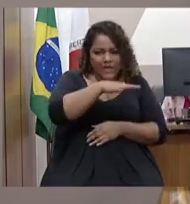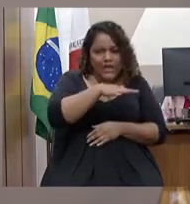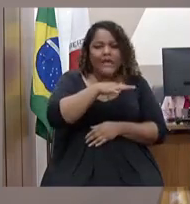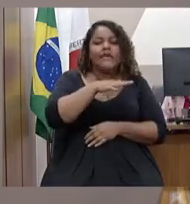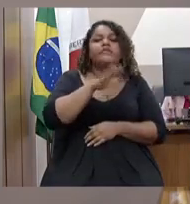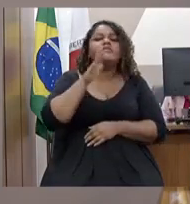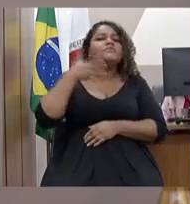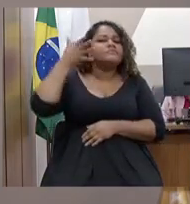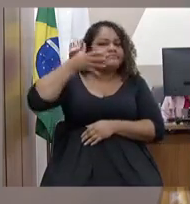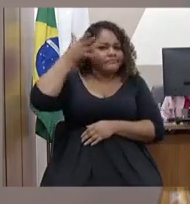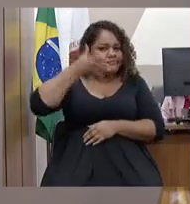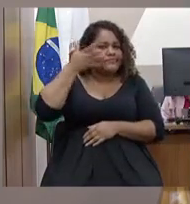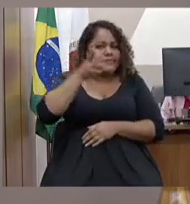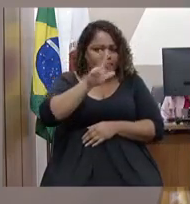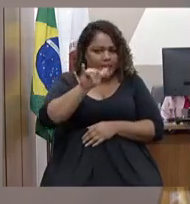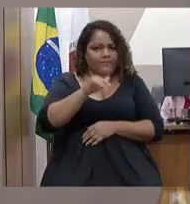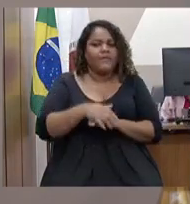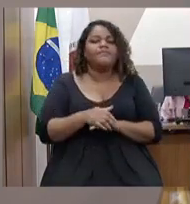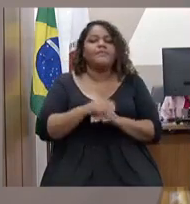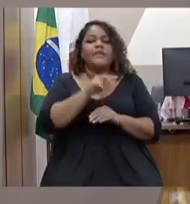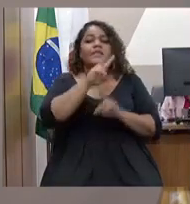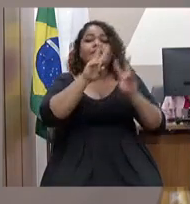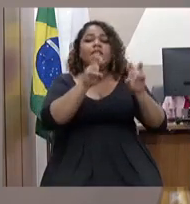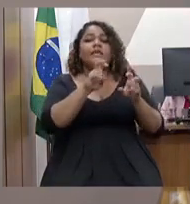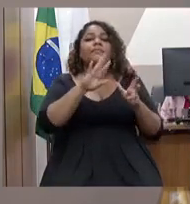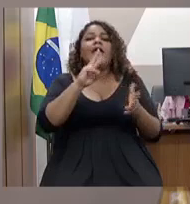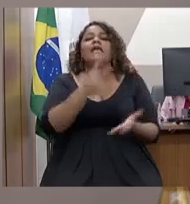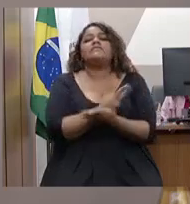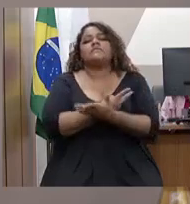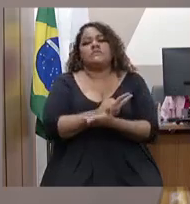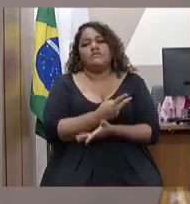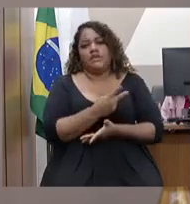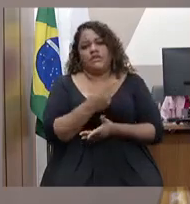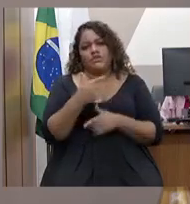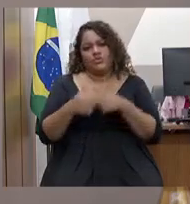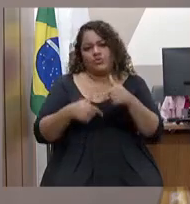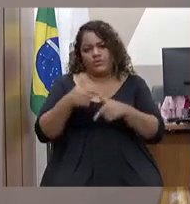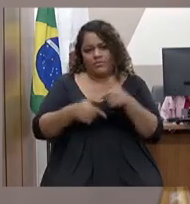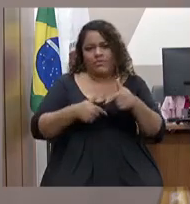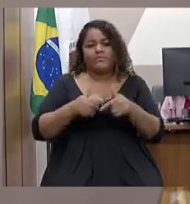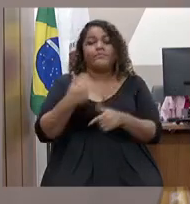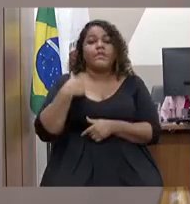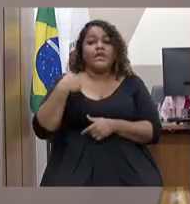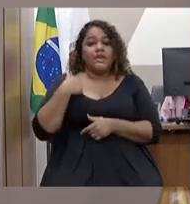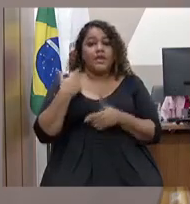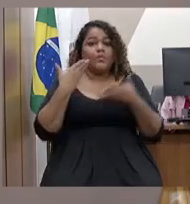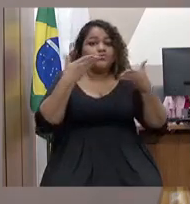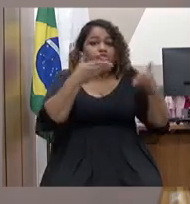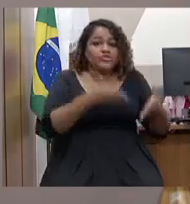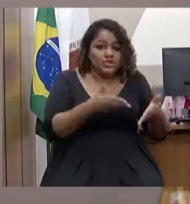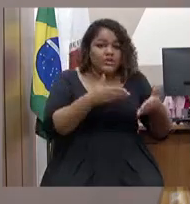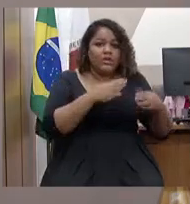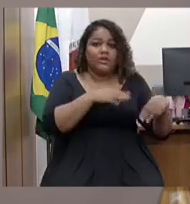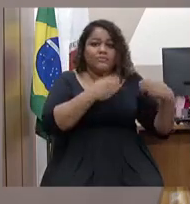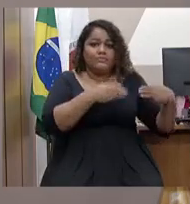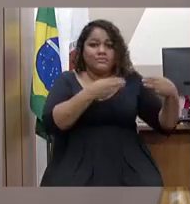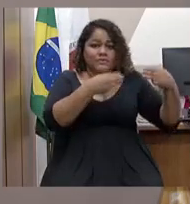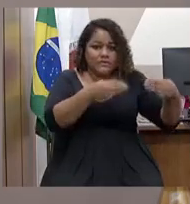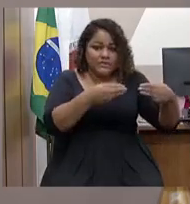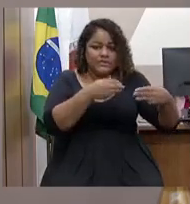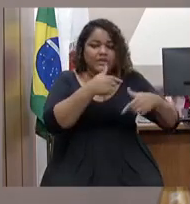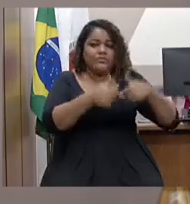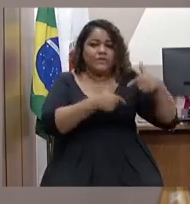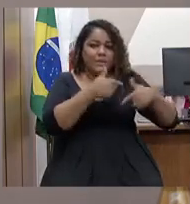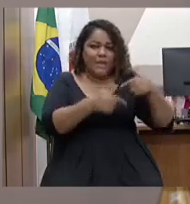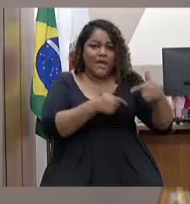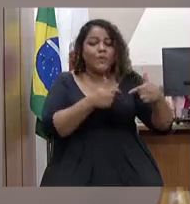mas começando eu assim que cheguei no ministério do trabalho estou retornando a direção do ministério do trabalho